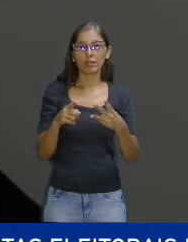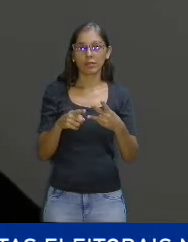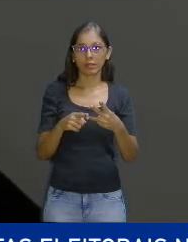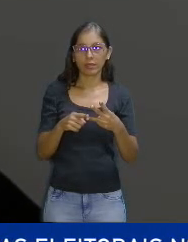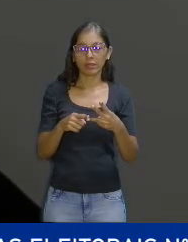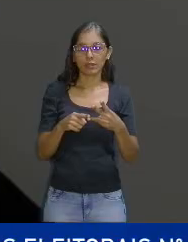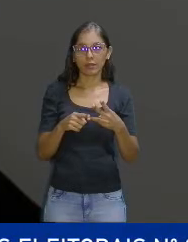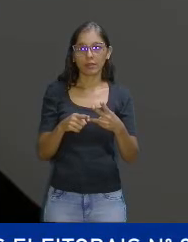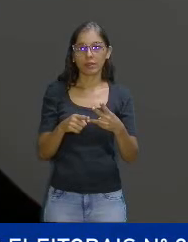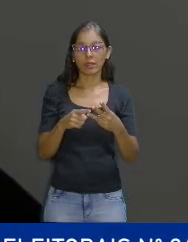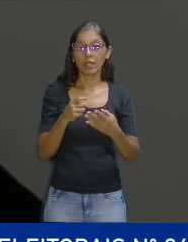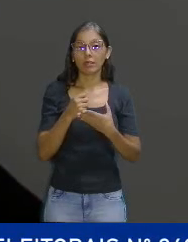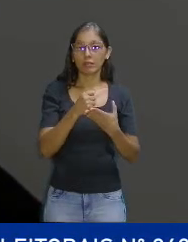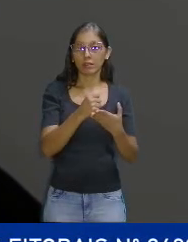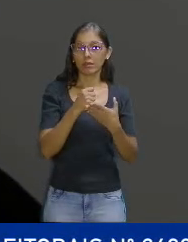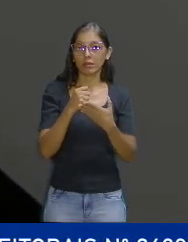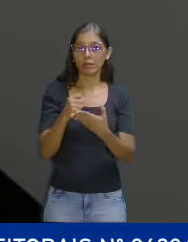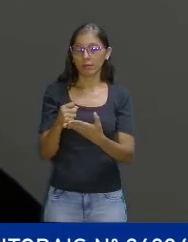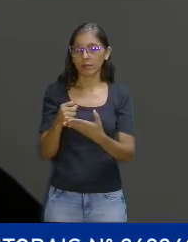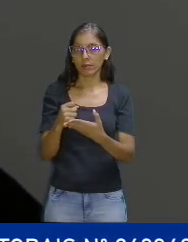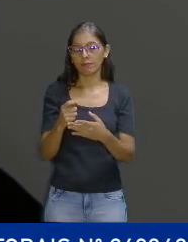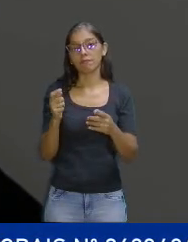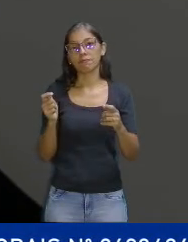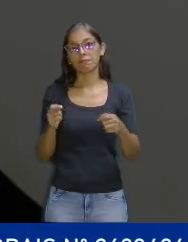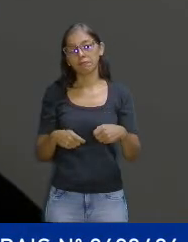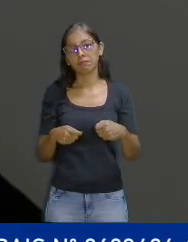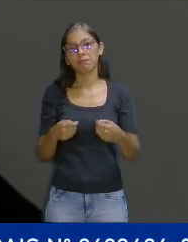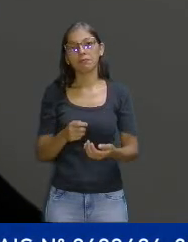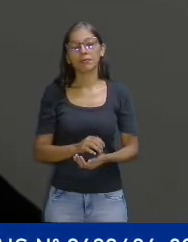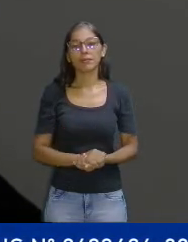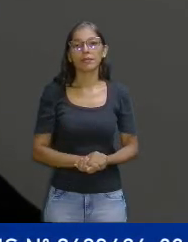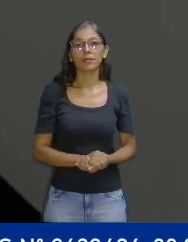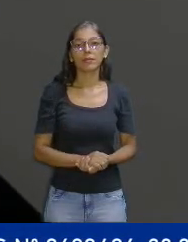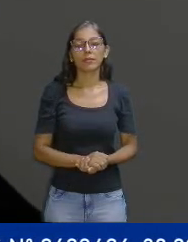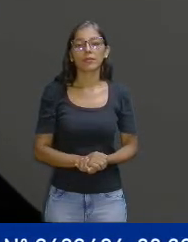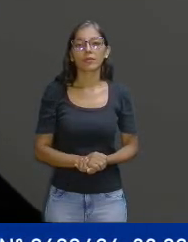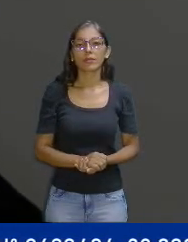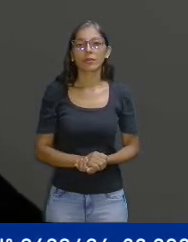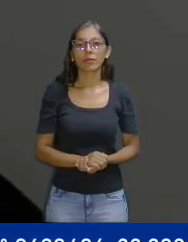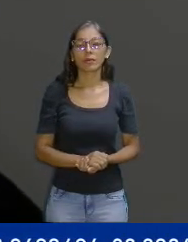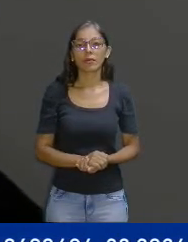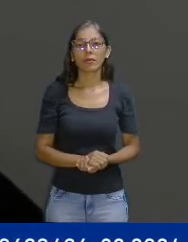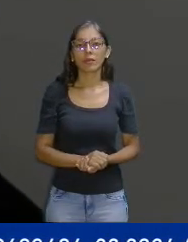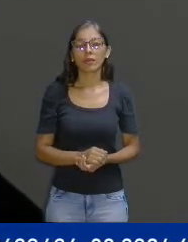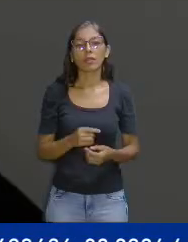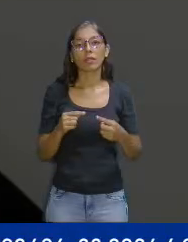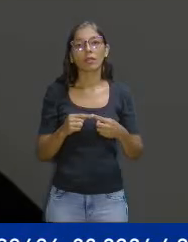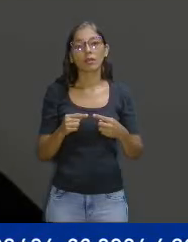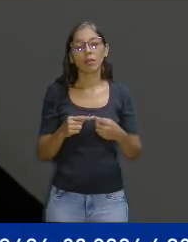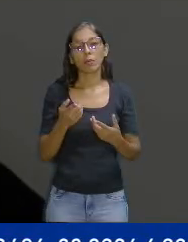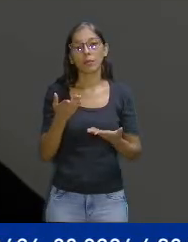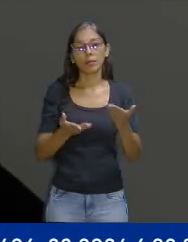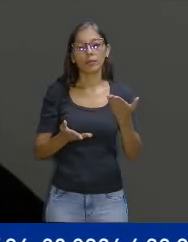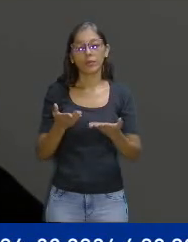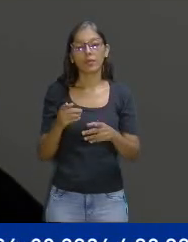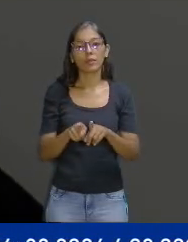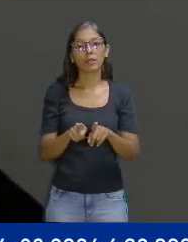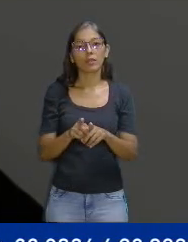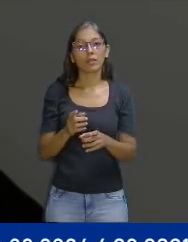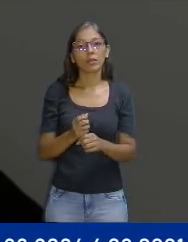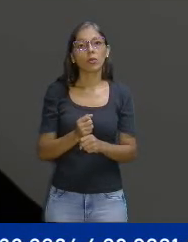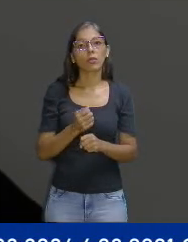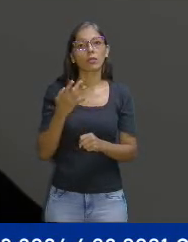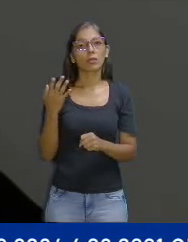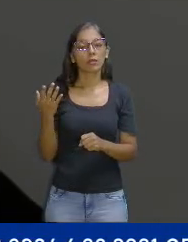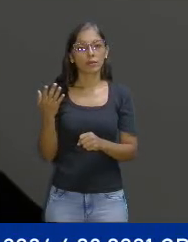desempenhavam a função de assistentes, que se distingue da primeira tanto no aspecto quantitativo quanto qualitativo. Ressaltou